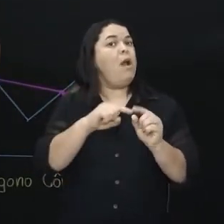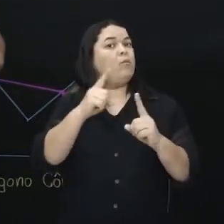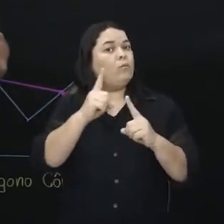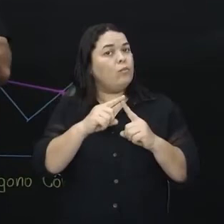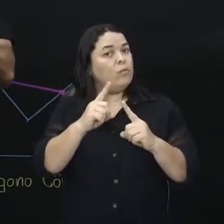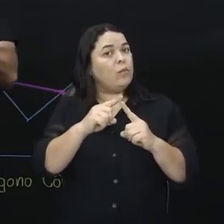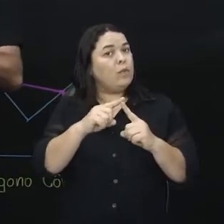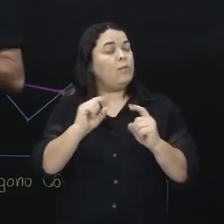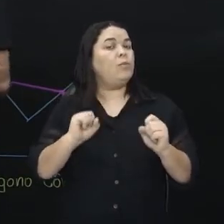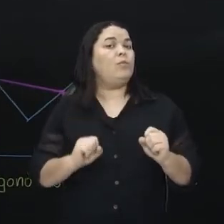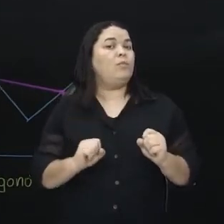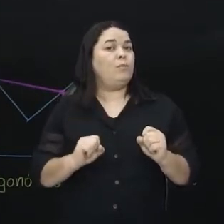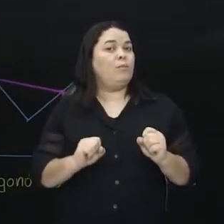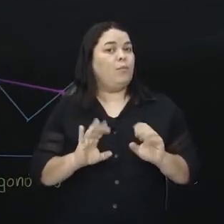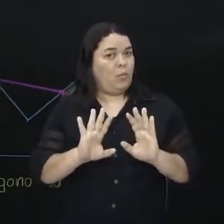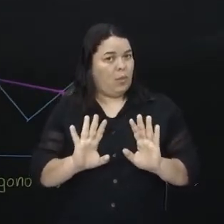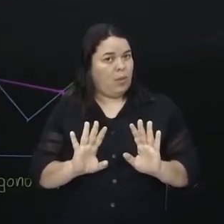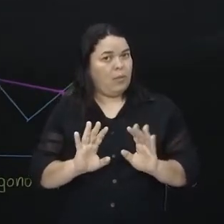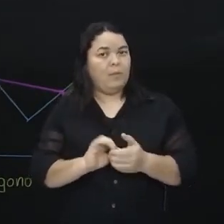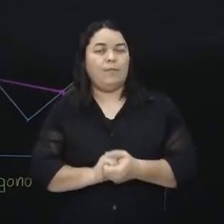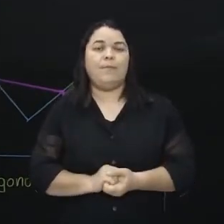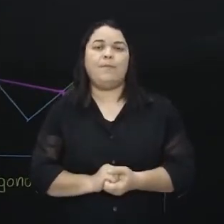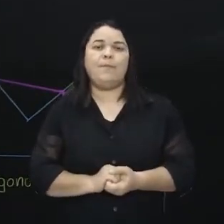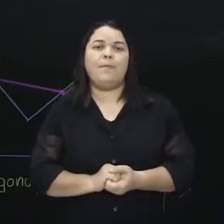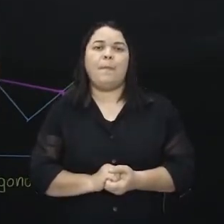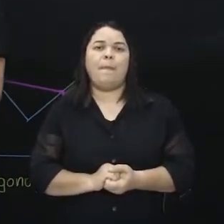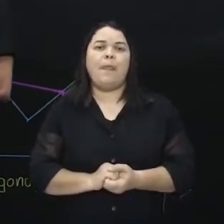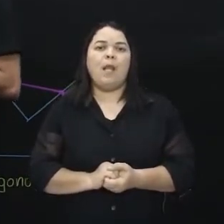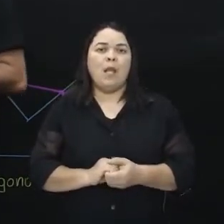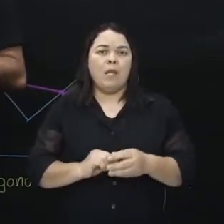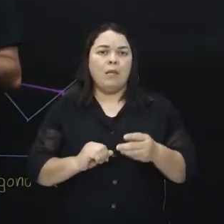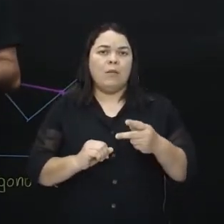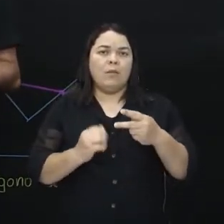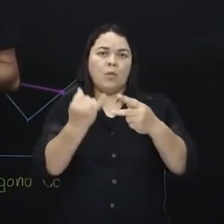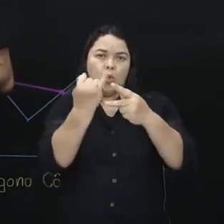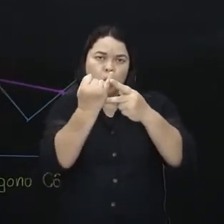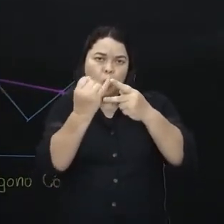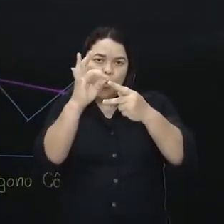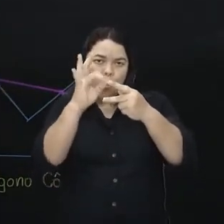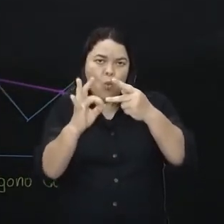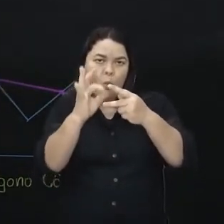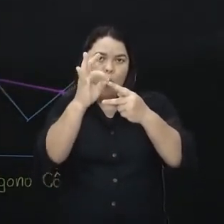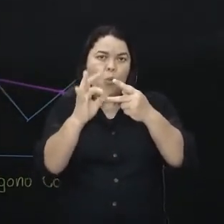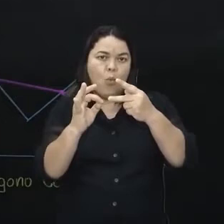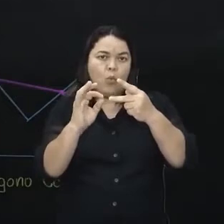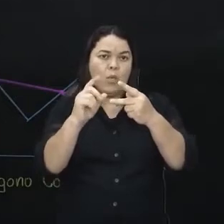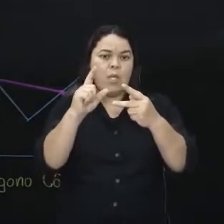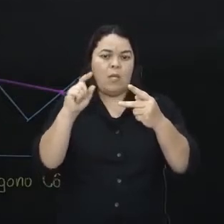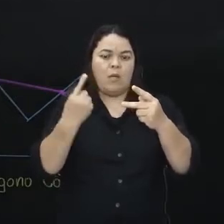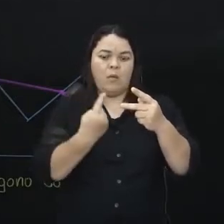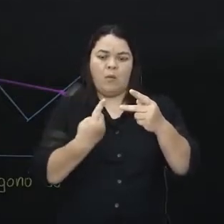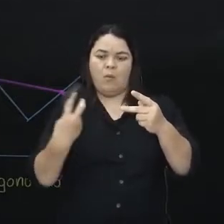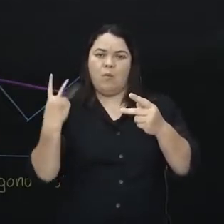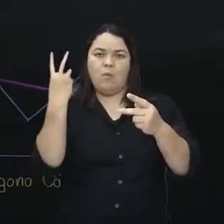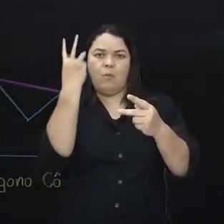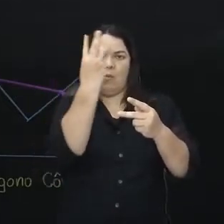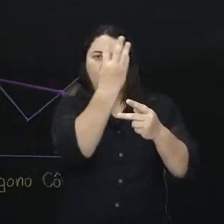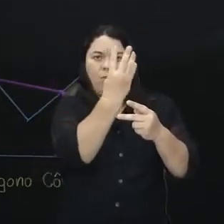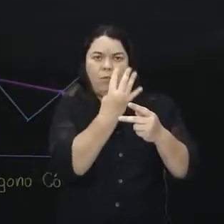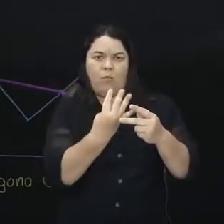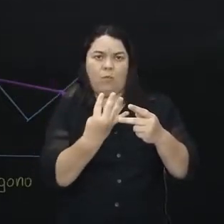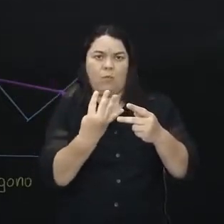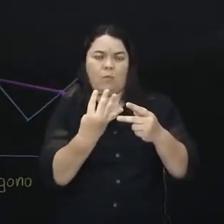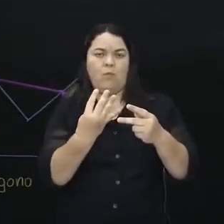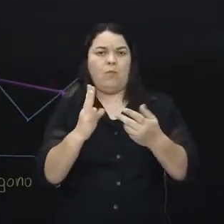você dizer dessa maneira, tá? Que todo polígono que possui 4 lados é chamado de